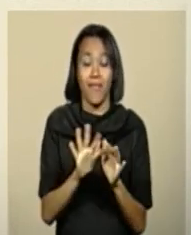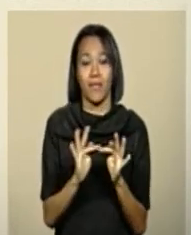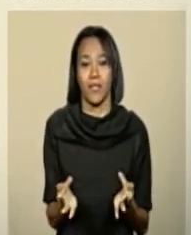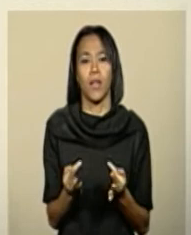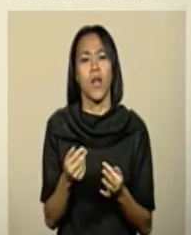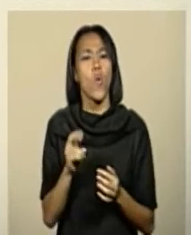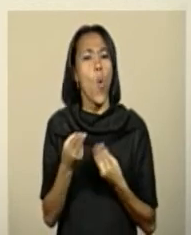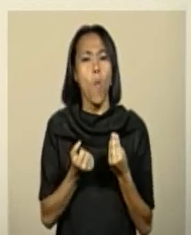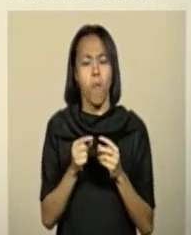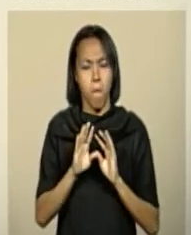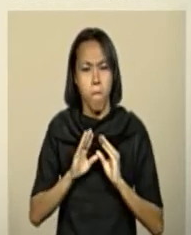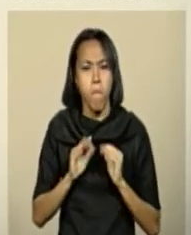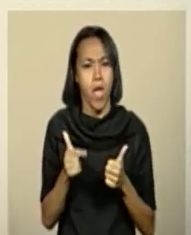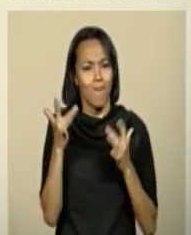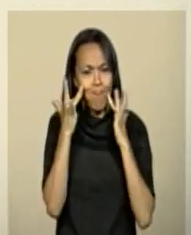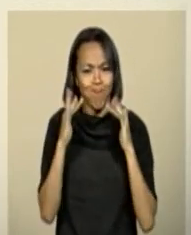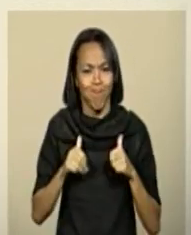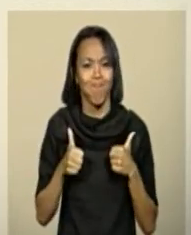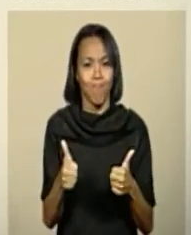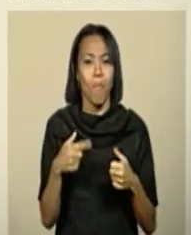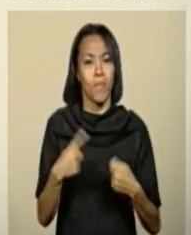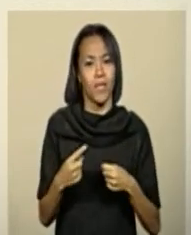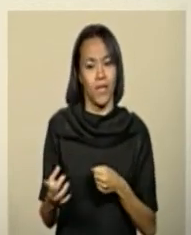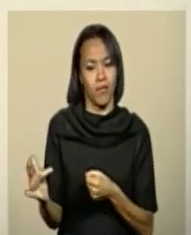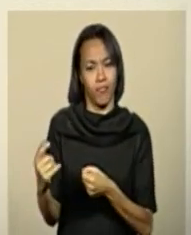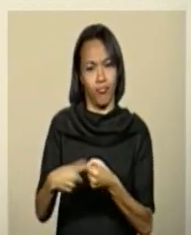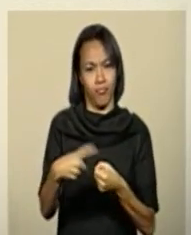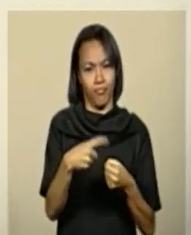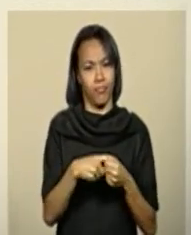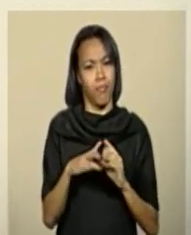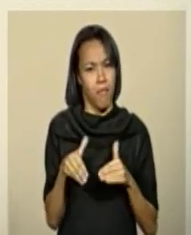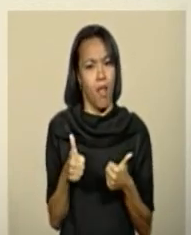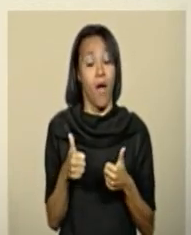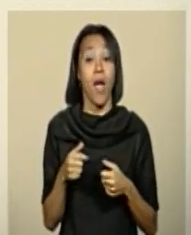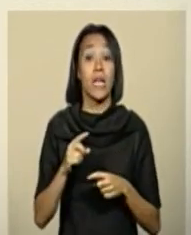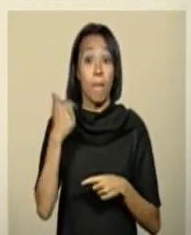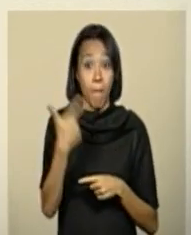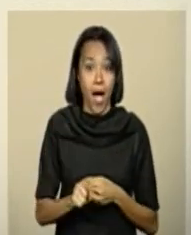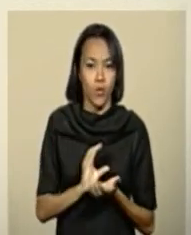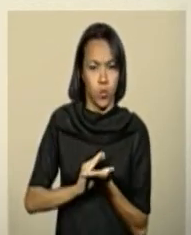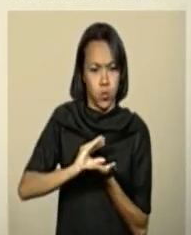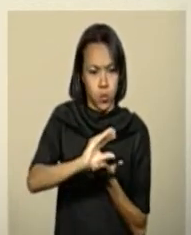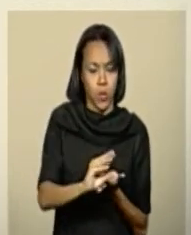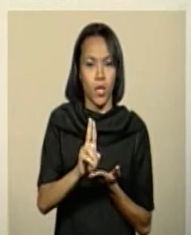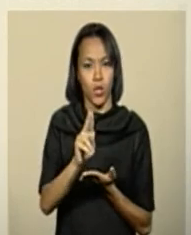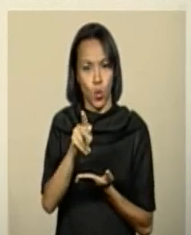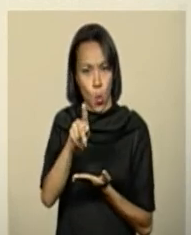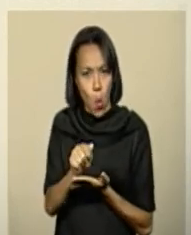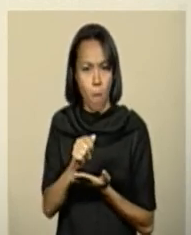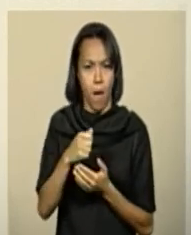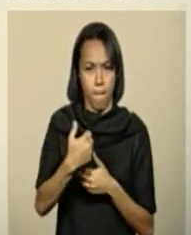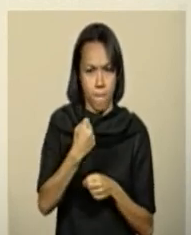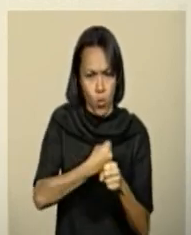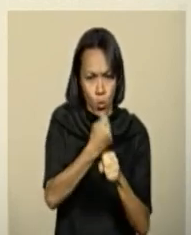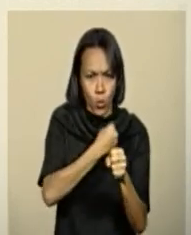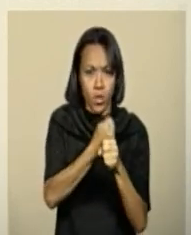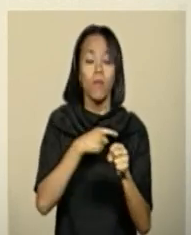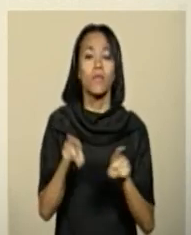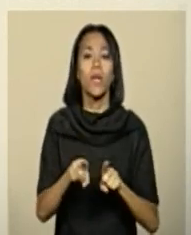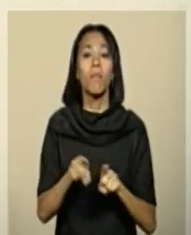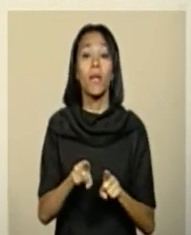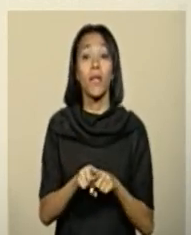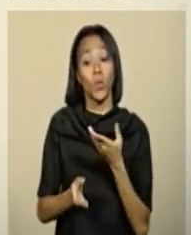bem, um serviço precisa completar o outro. Por isso, além de investir nas UPAs, estamos cuidando também